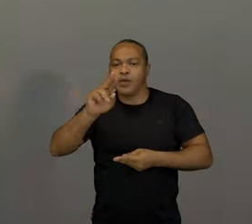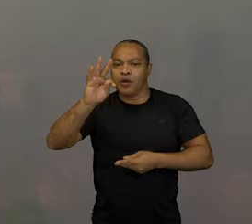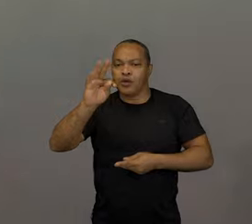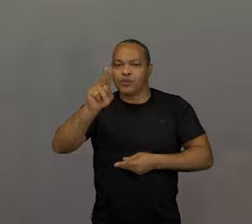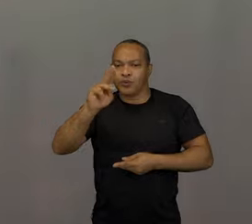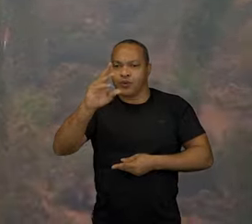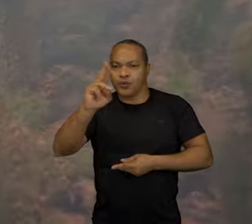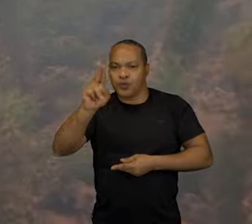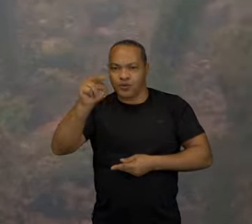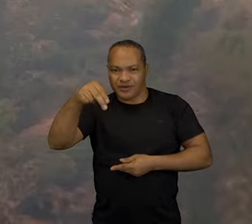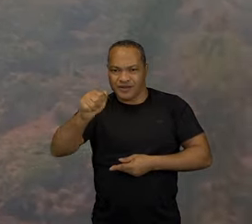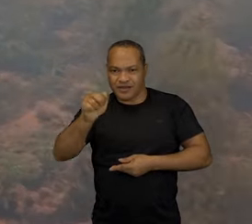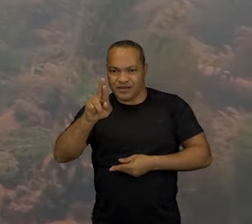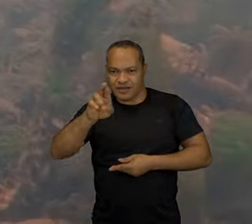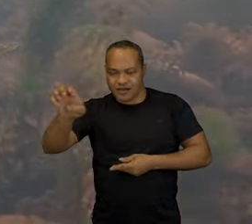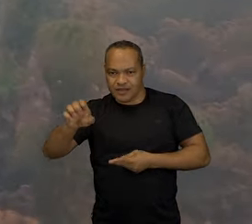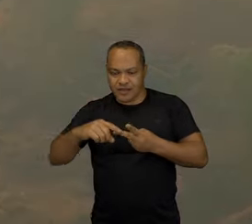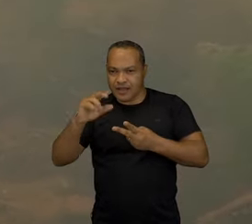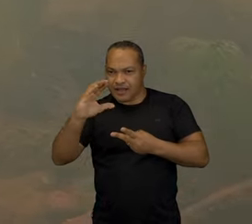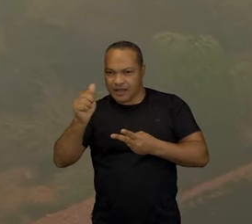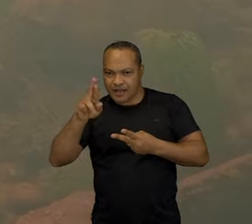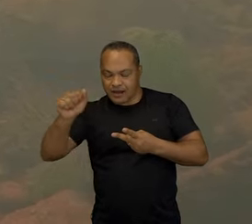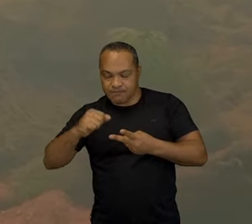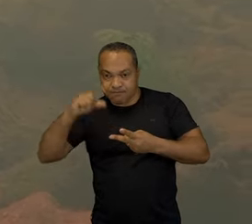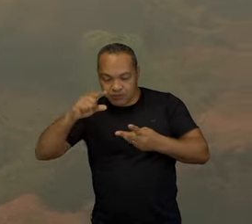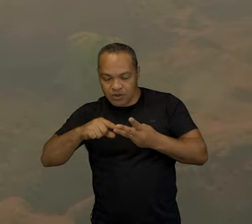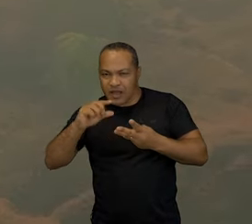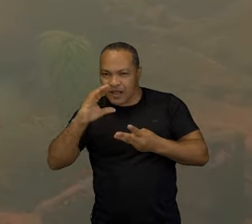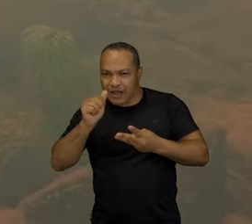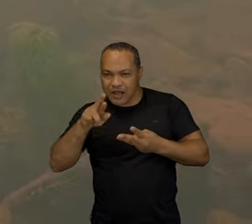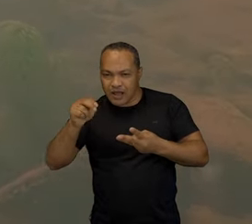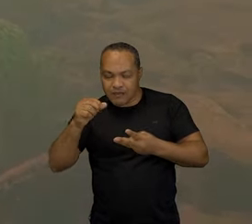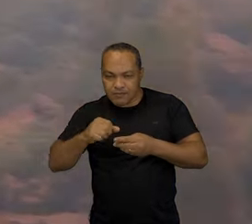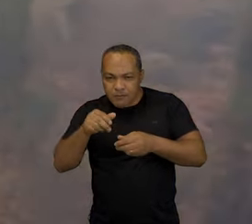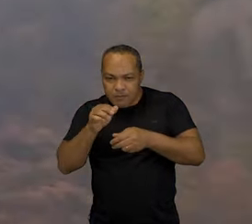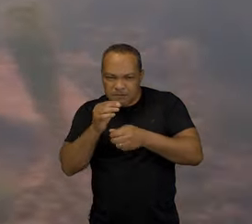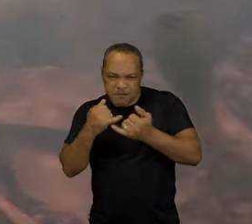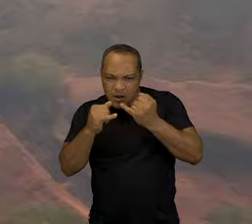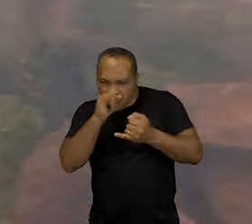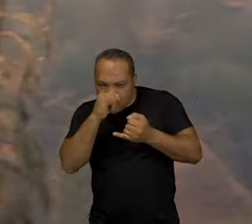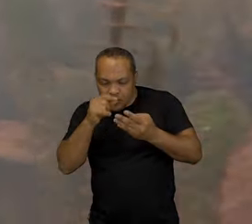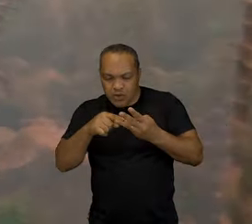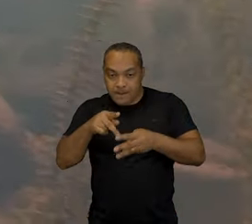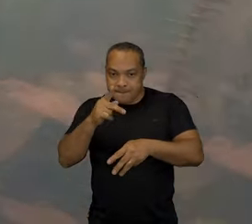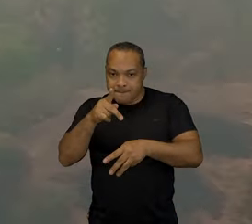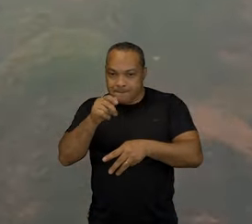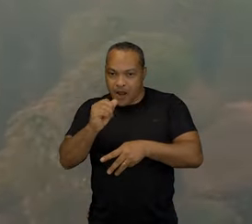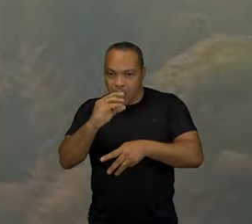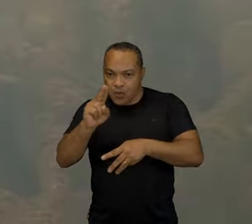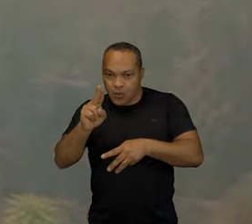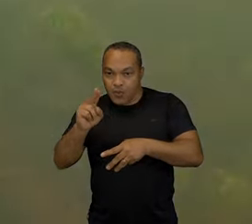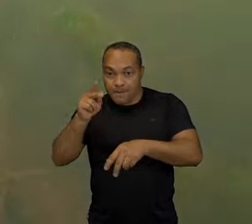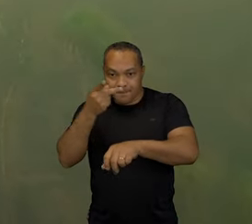tucunaré, o carazoiudo, o caraporquinho e o pacu-prata.